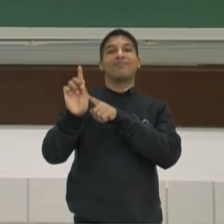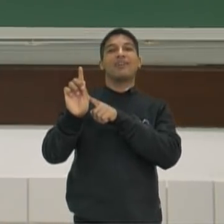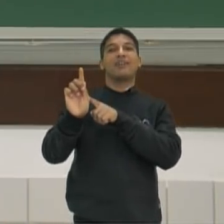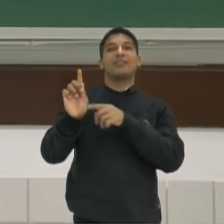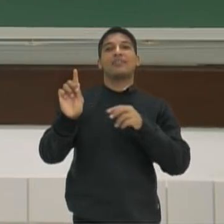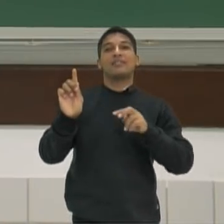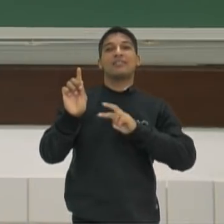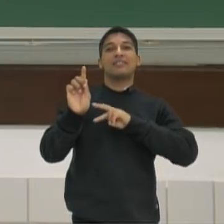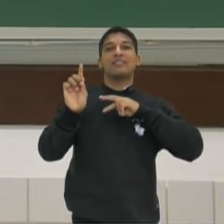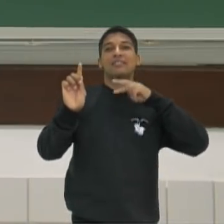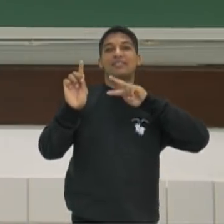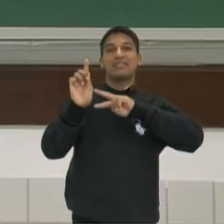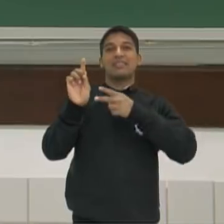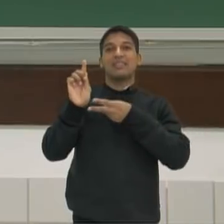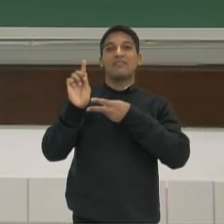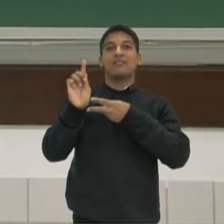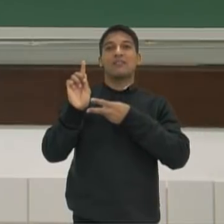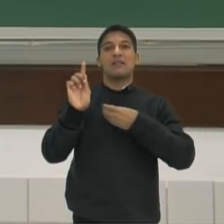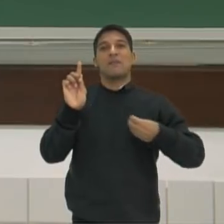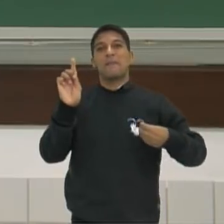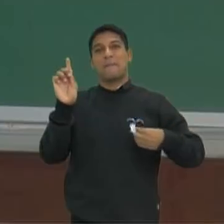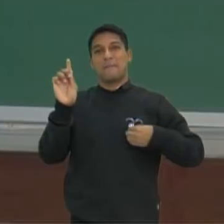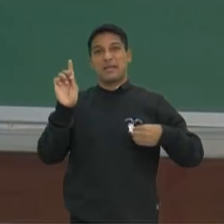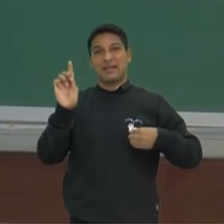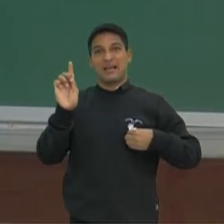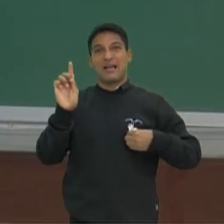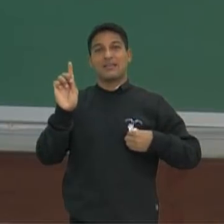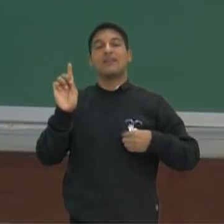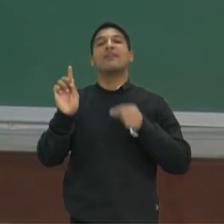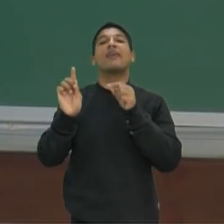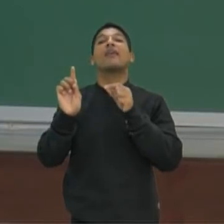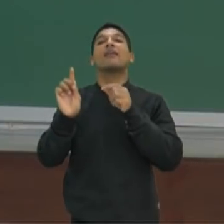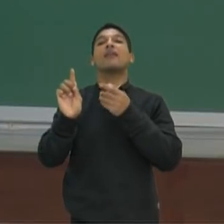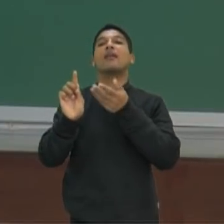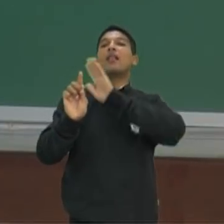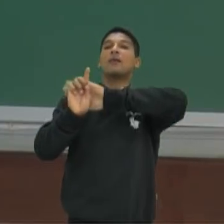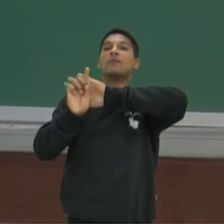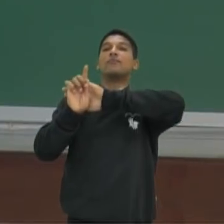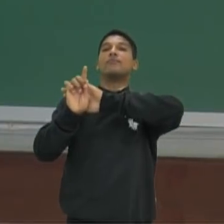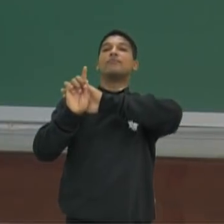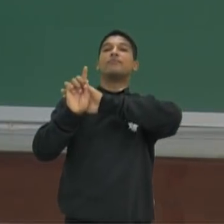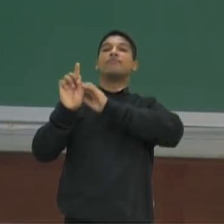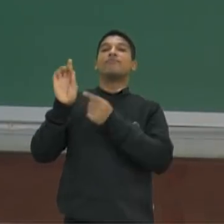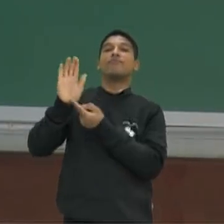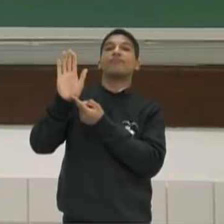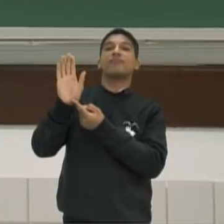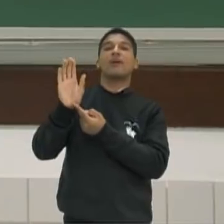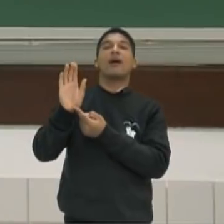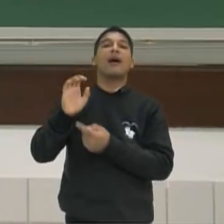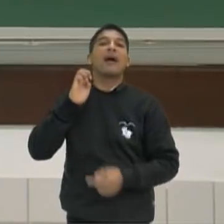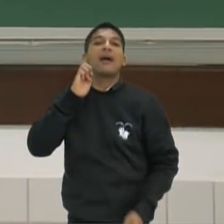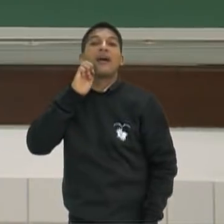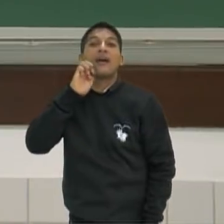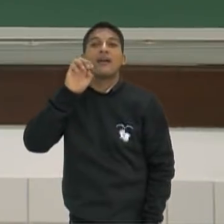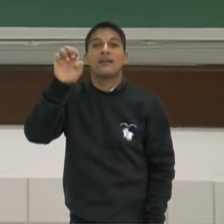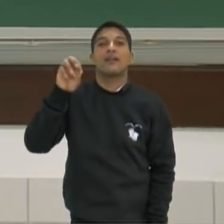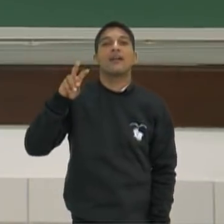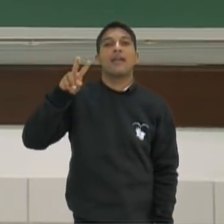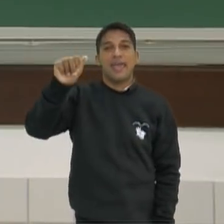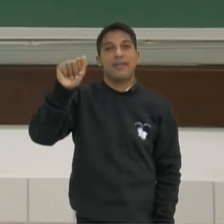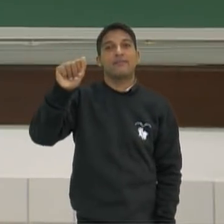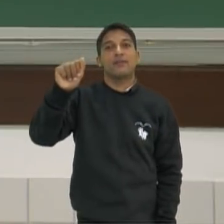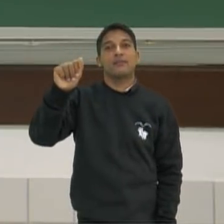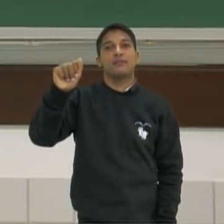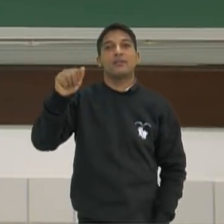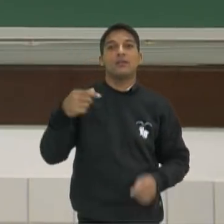a sexualidade, né? A imagem tentadora da Eva. Essa imagem que colocava